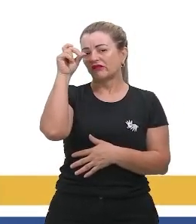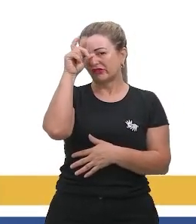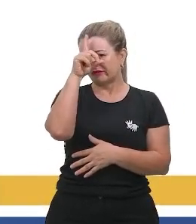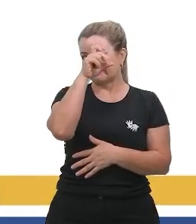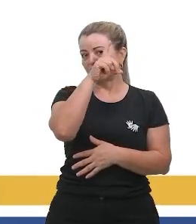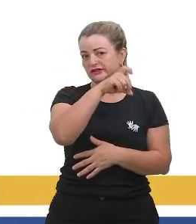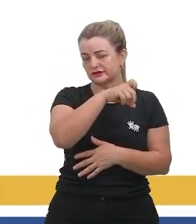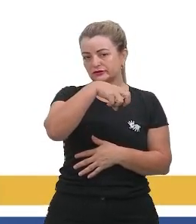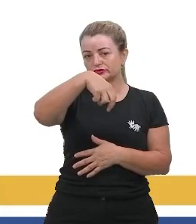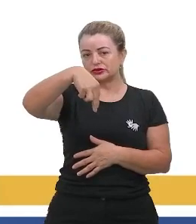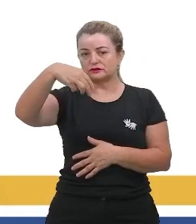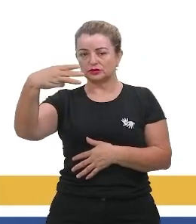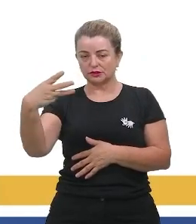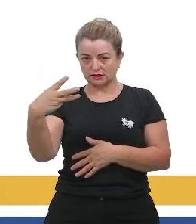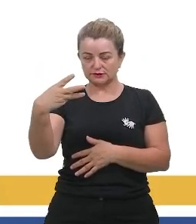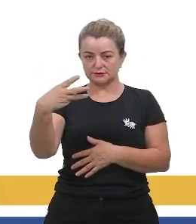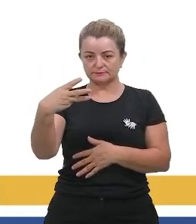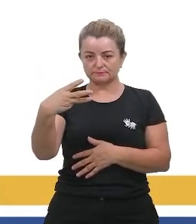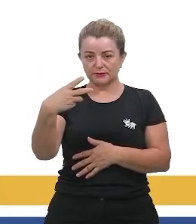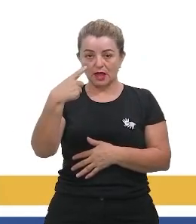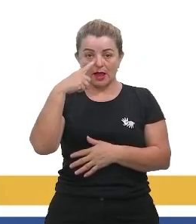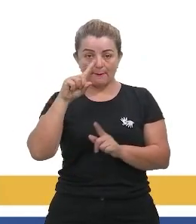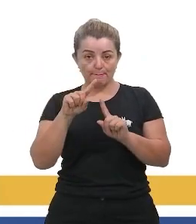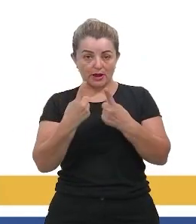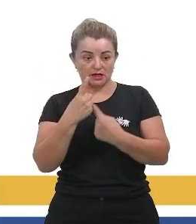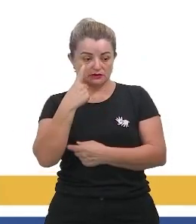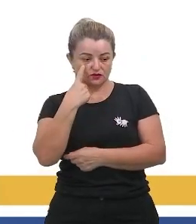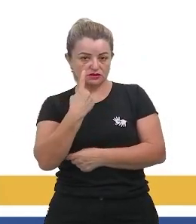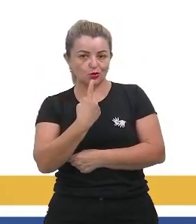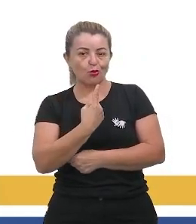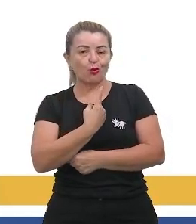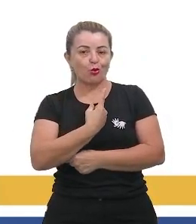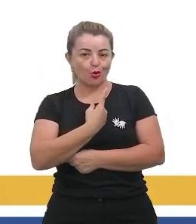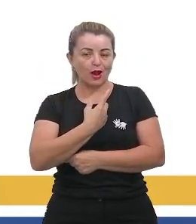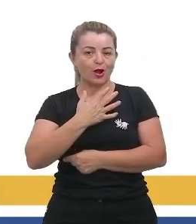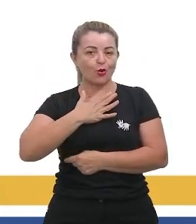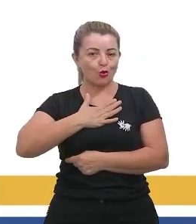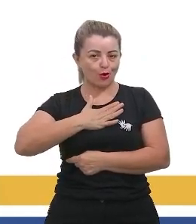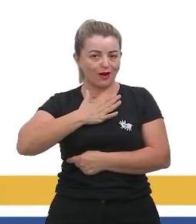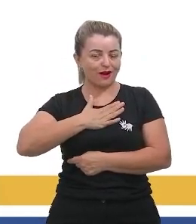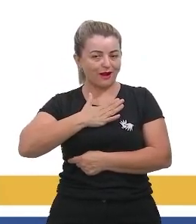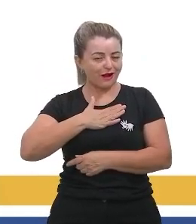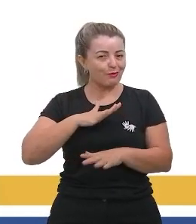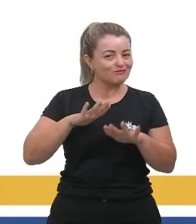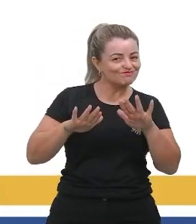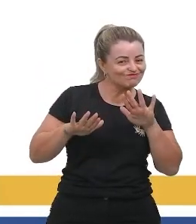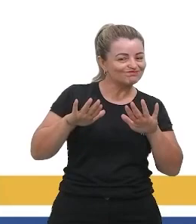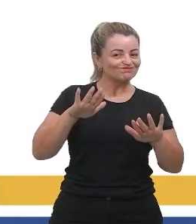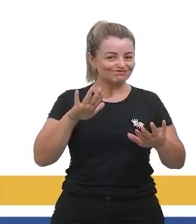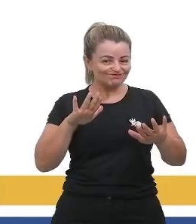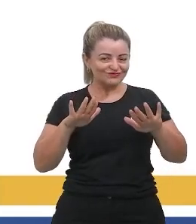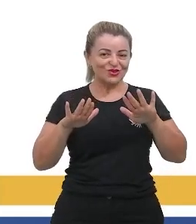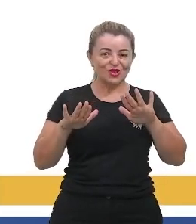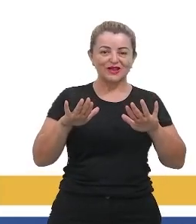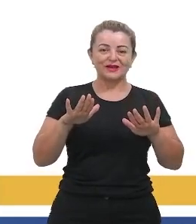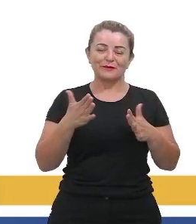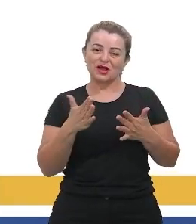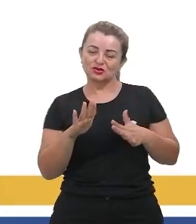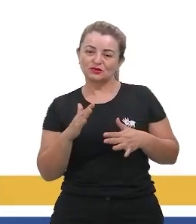3. Porém, se você olhar direitinho com calma, você vai perceber que é uma questão nível 2, né? Porque é apenas uma